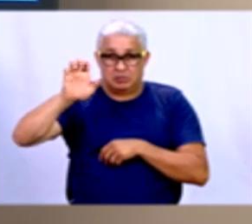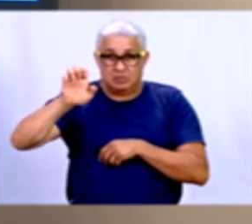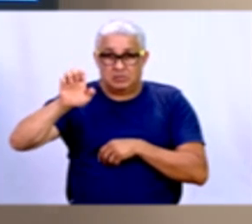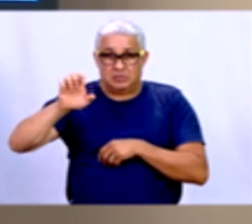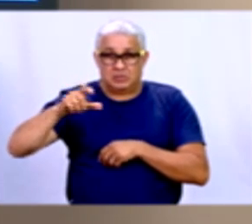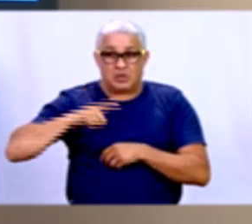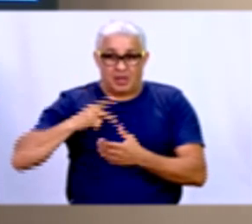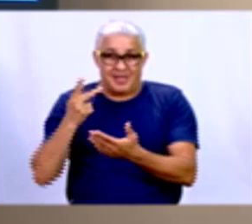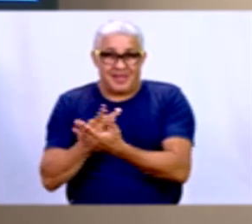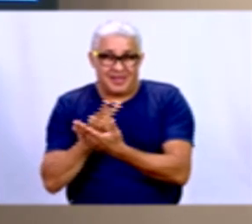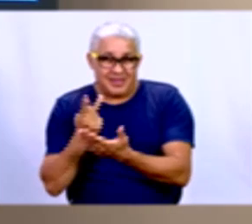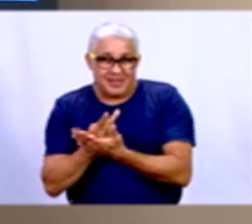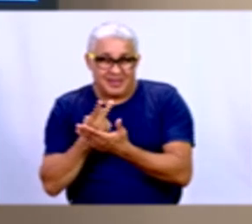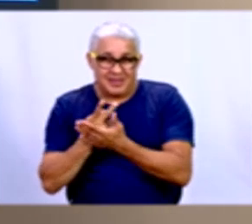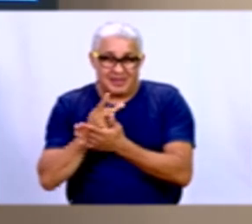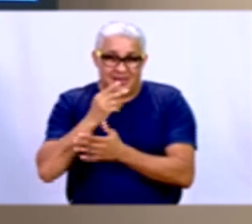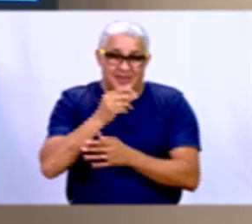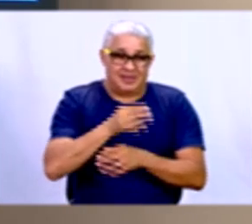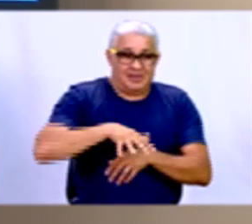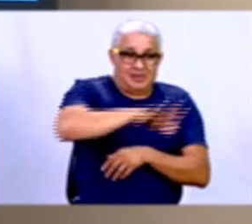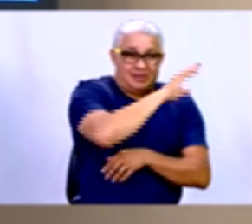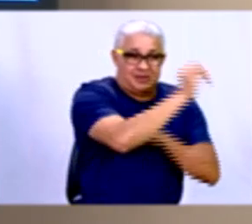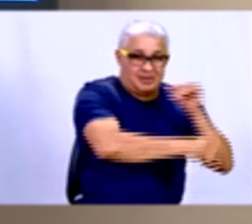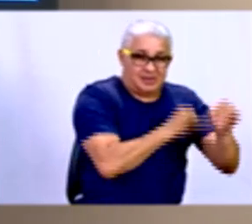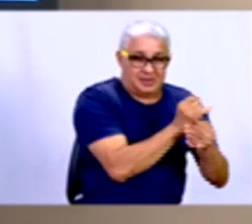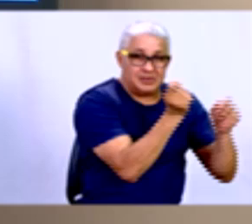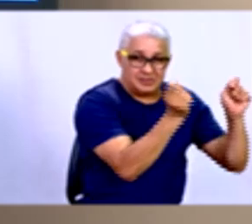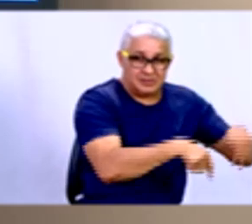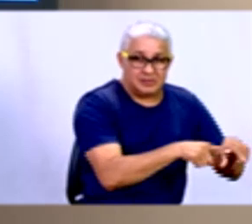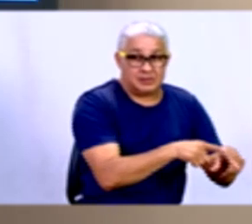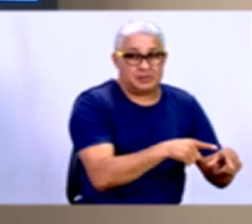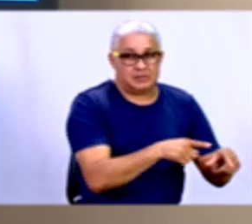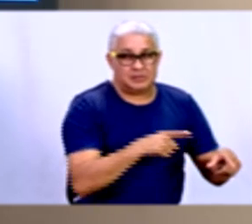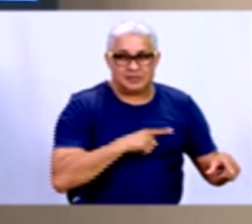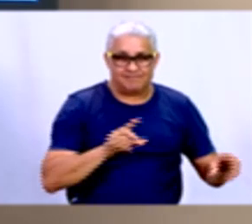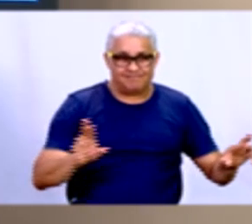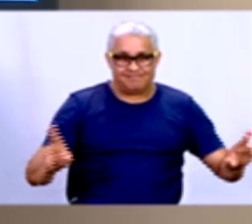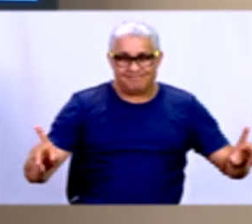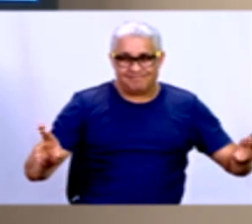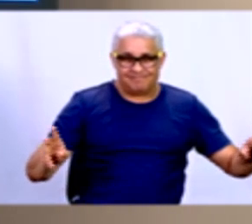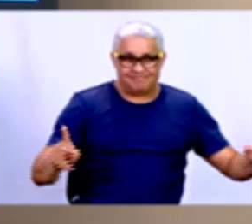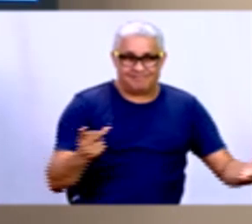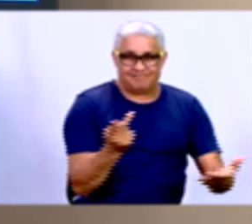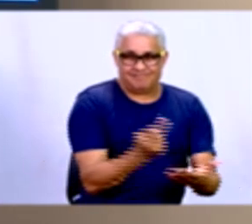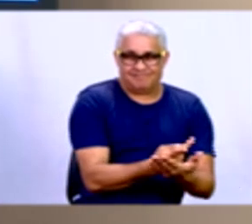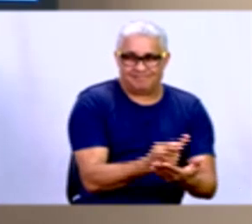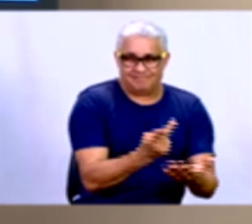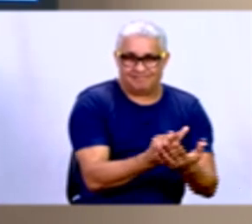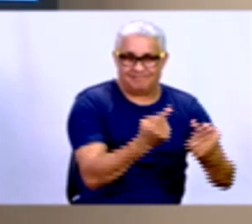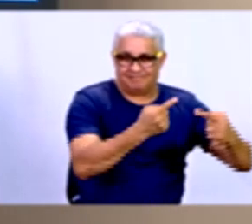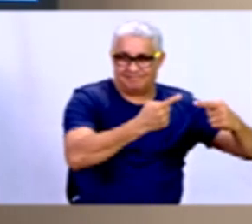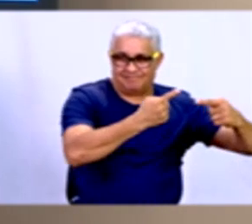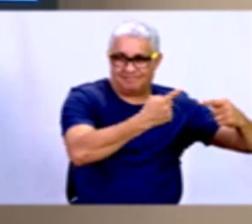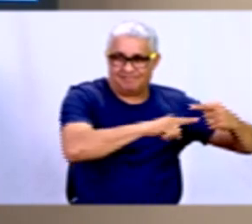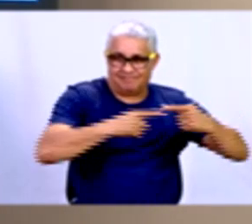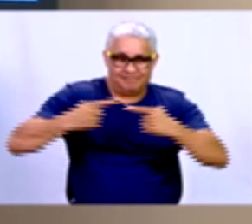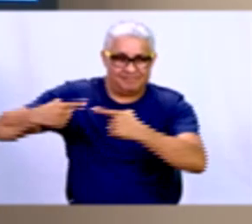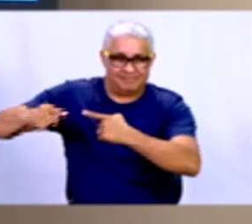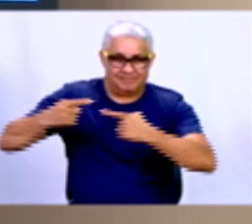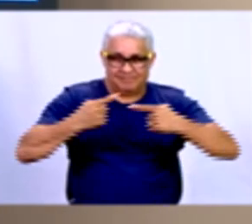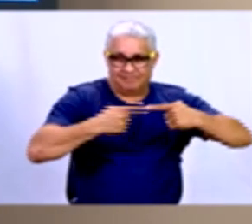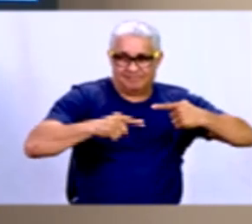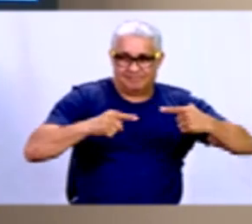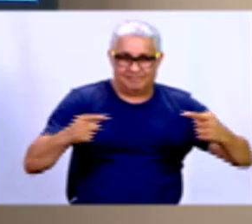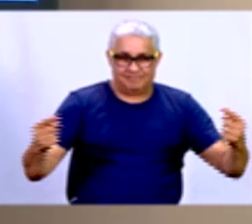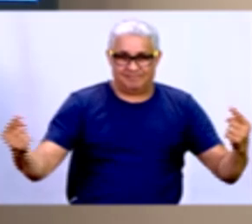erro, mas no ambiente da internet funciona, então está havendo aí uma divergência na usabilidade também dos sistemas,